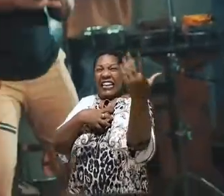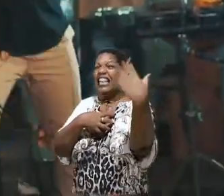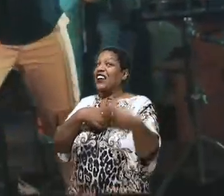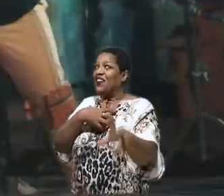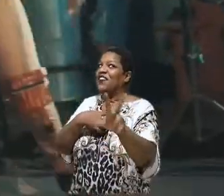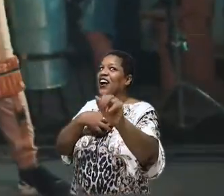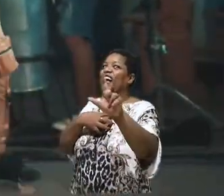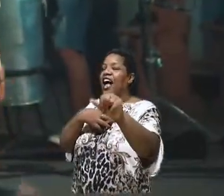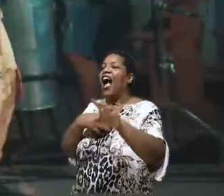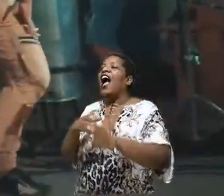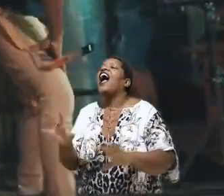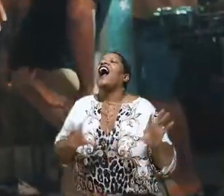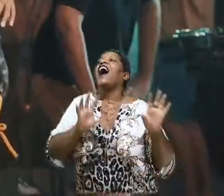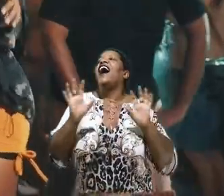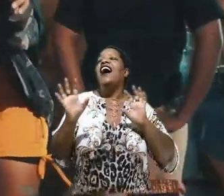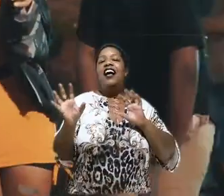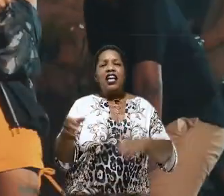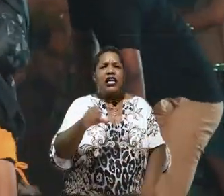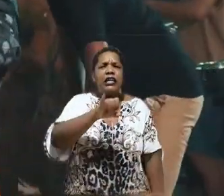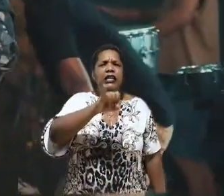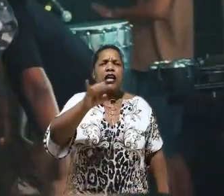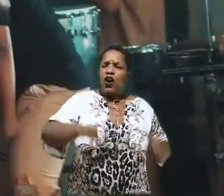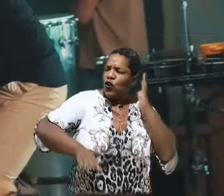poder fazer a